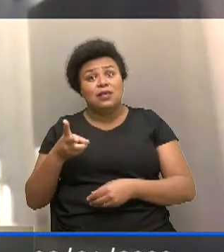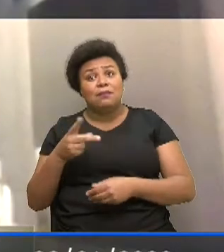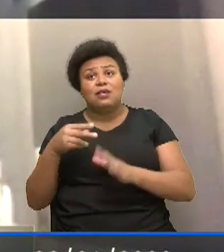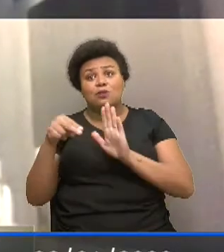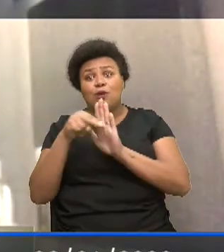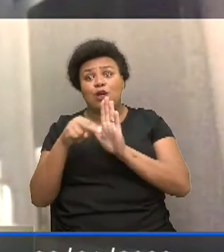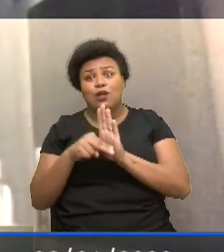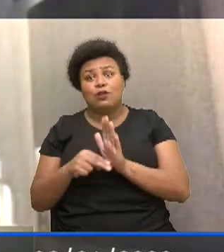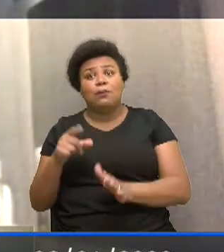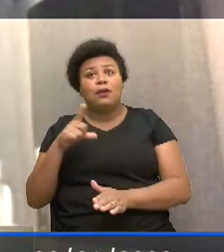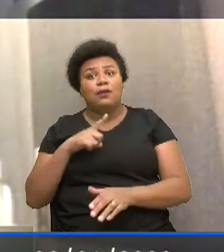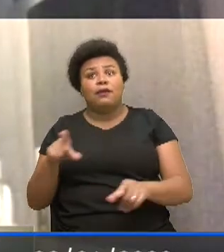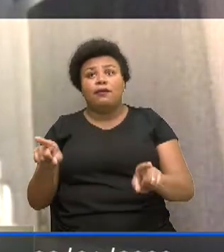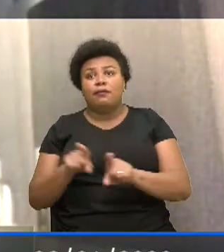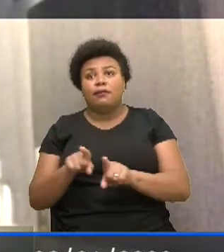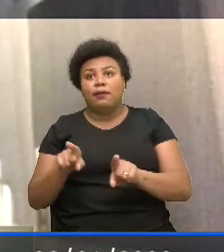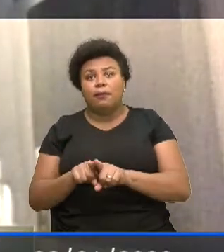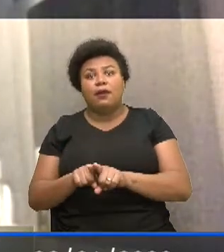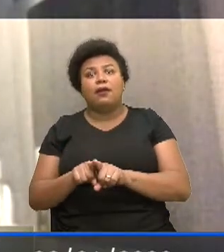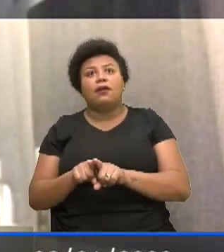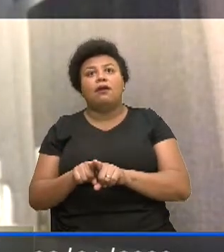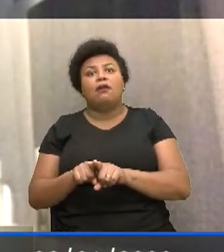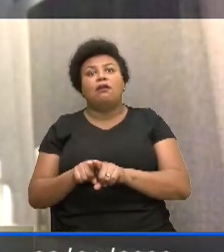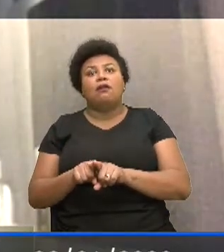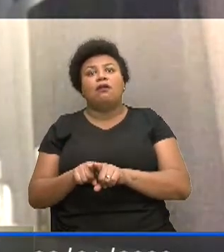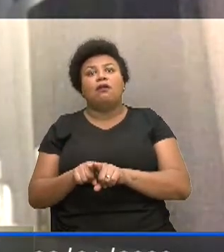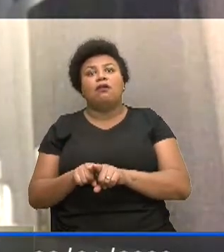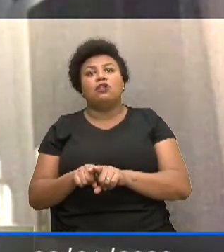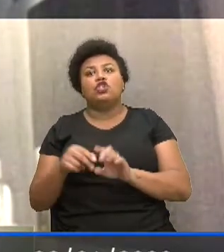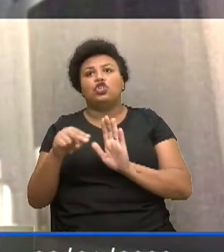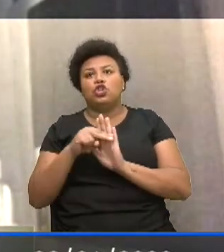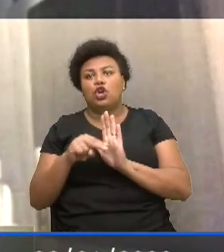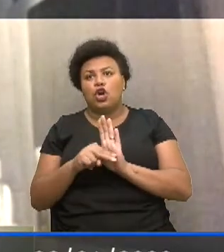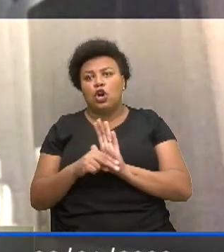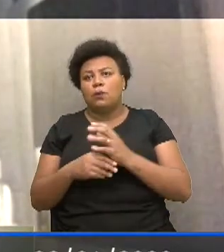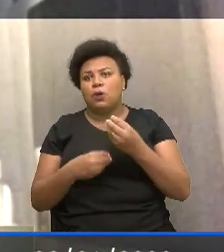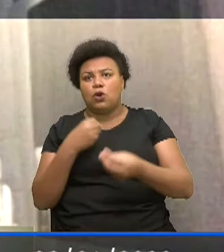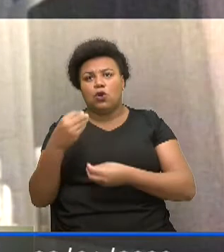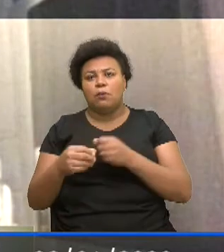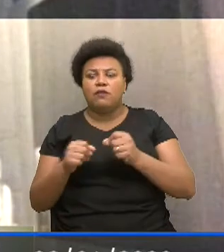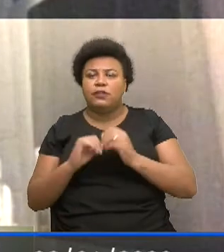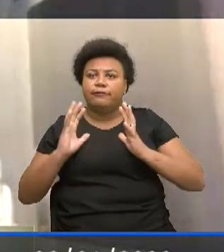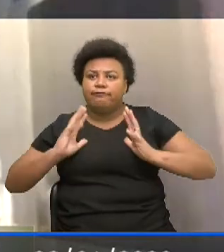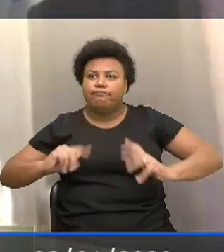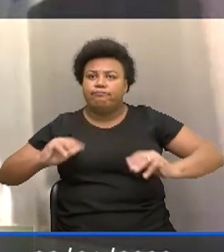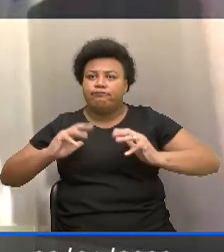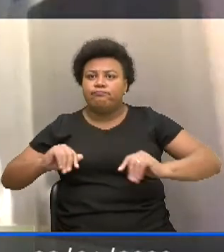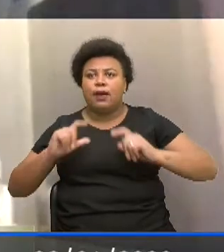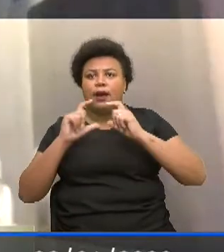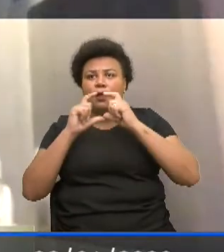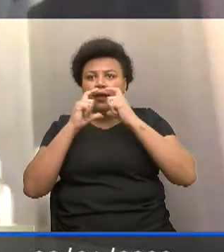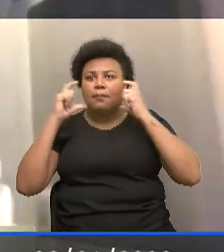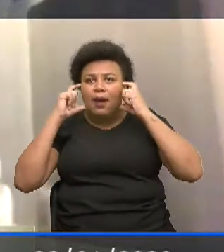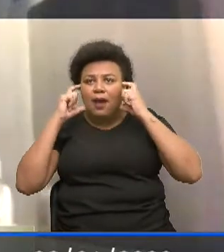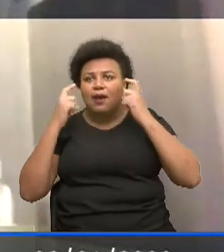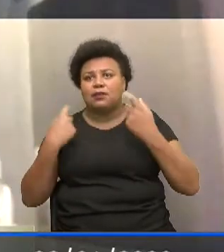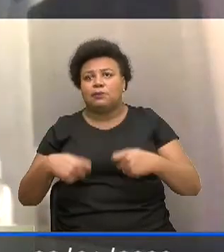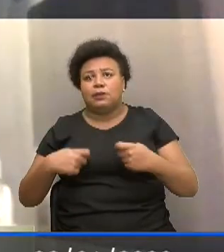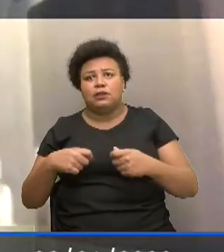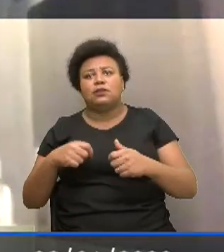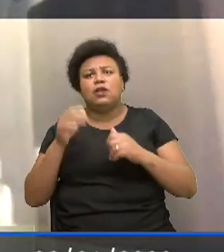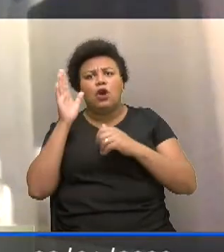norma, existe também a disposição de normativa, de procedimento de higienização dessas máscaras, que precisam, então,